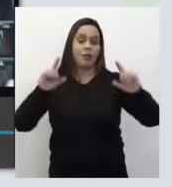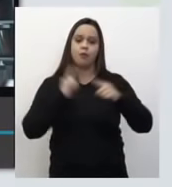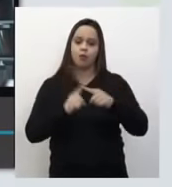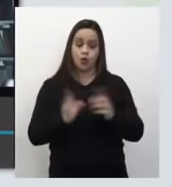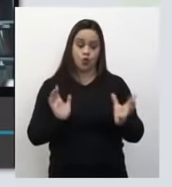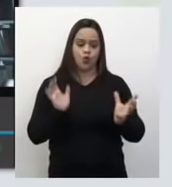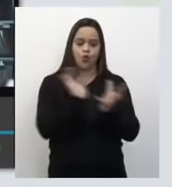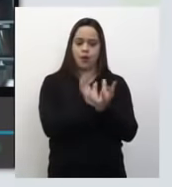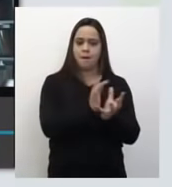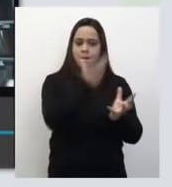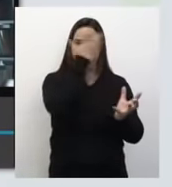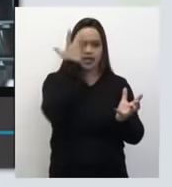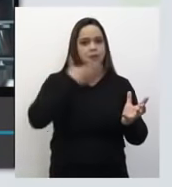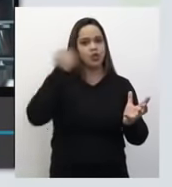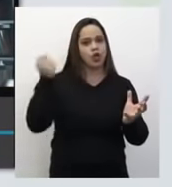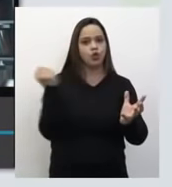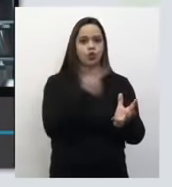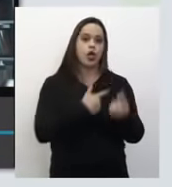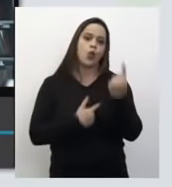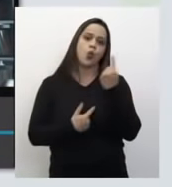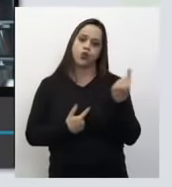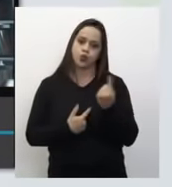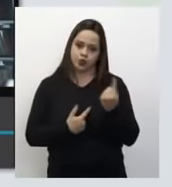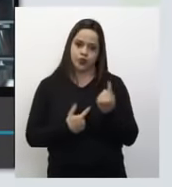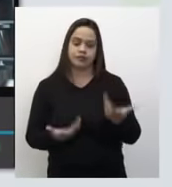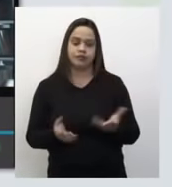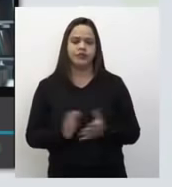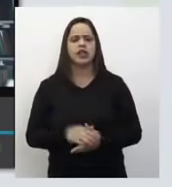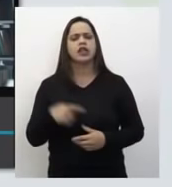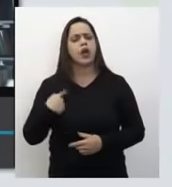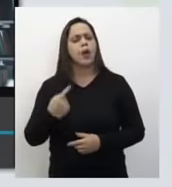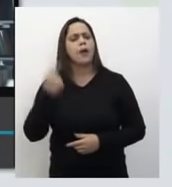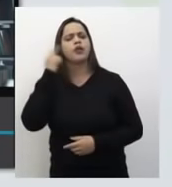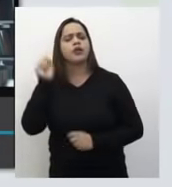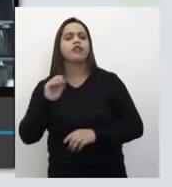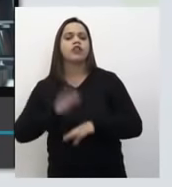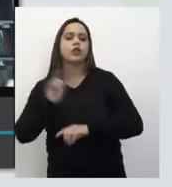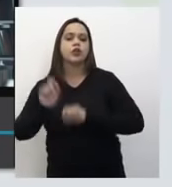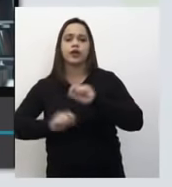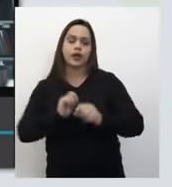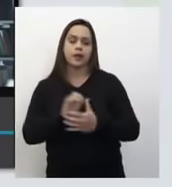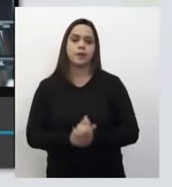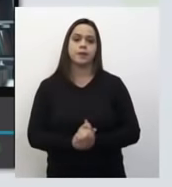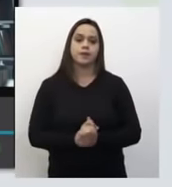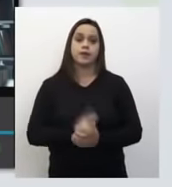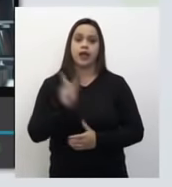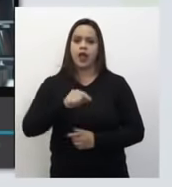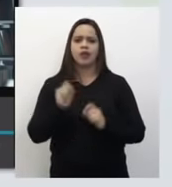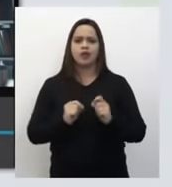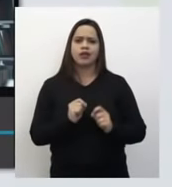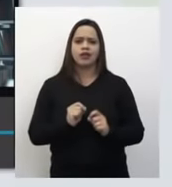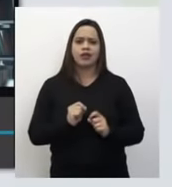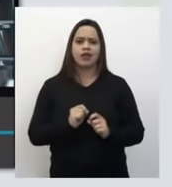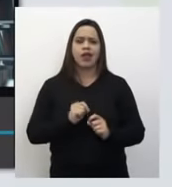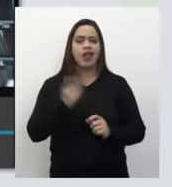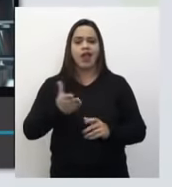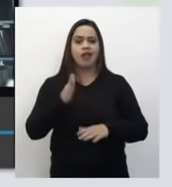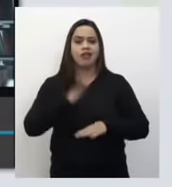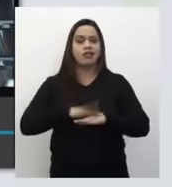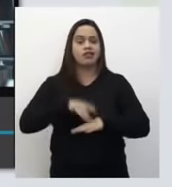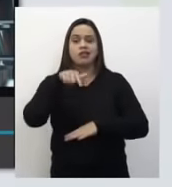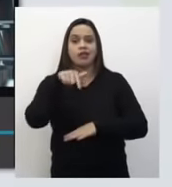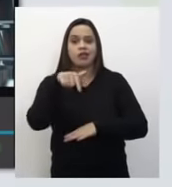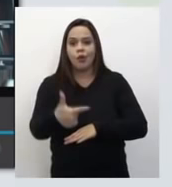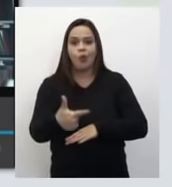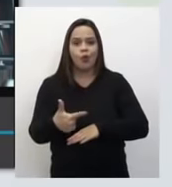indivíduo. Para poder fazer isso, o que a gente tem que fazer? É como se fosse a construção de outros hábitos de bate-papo.